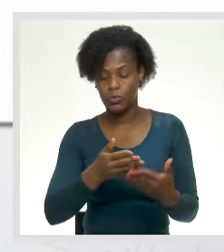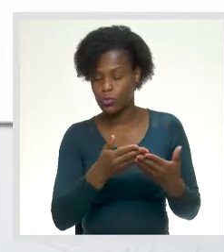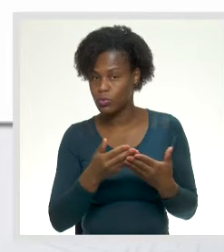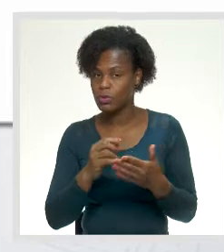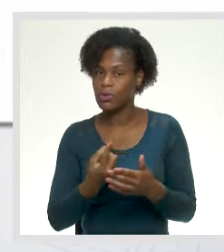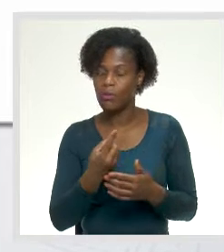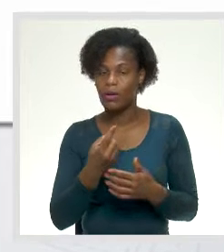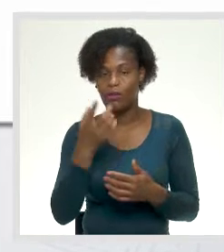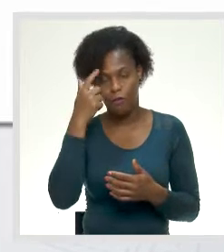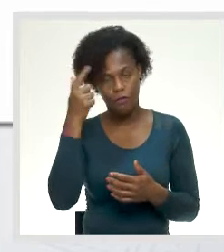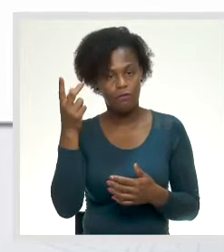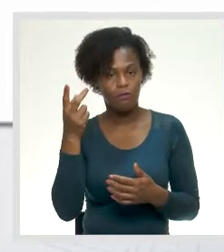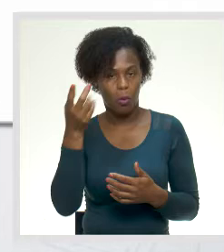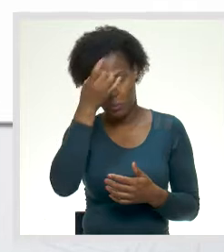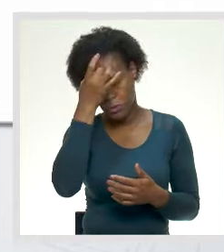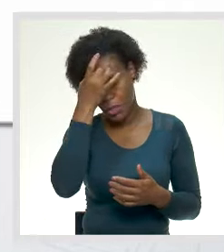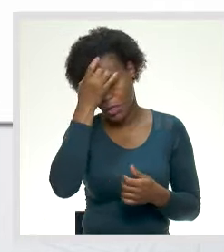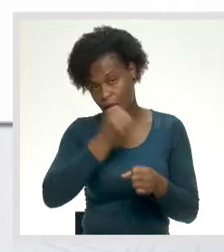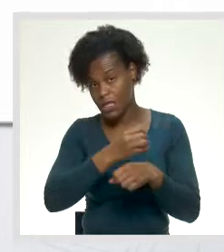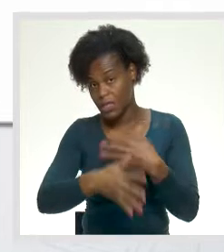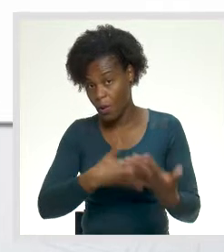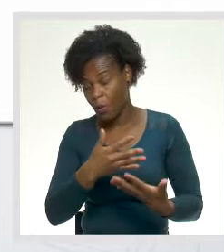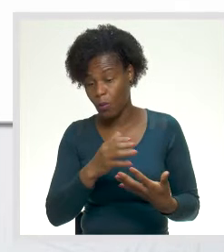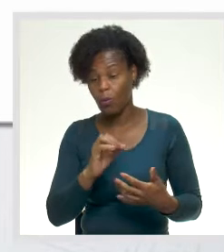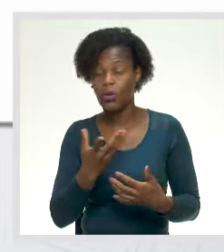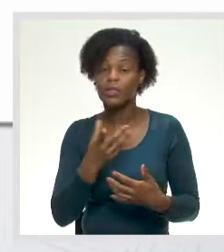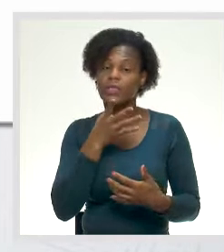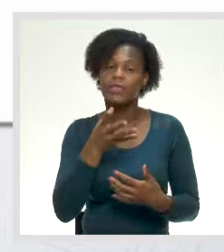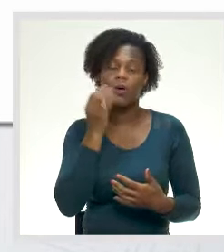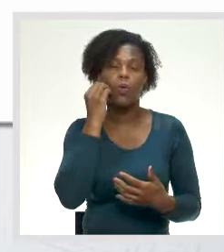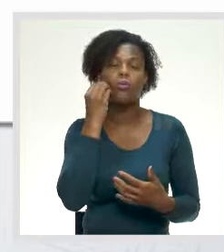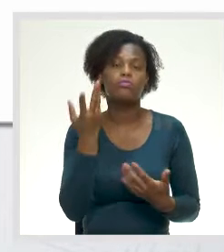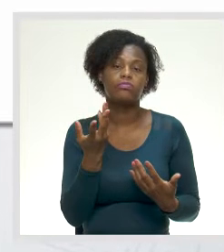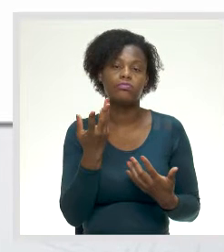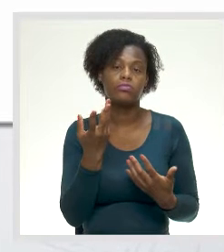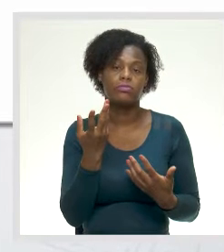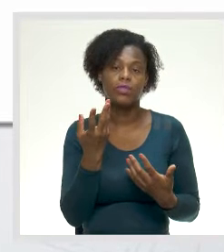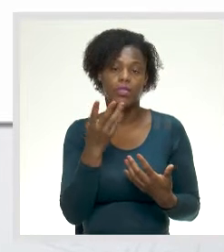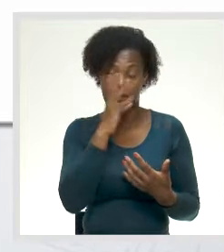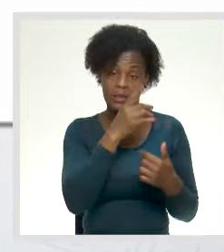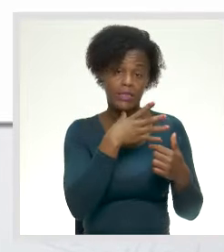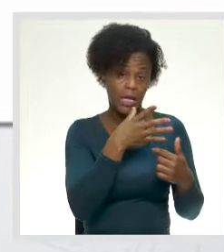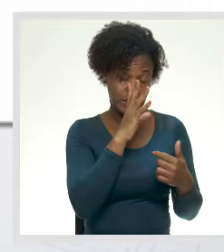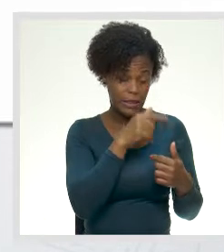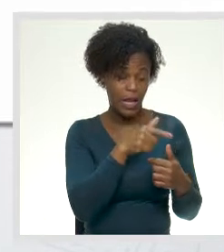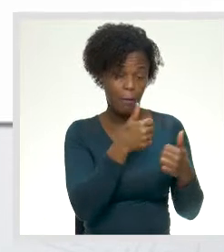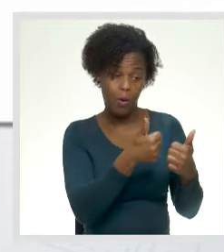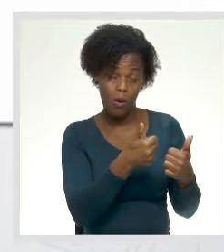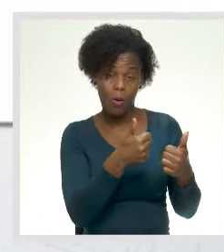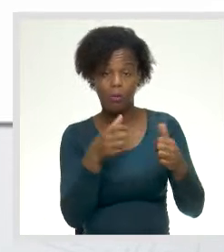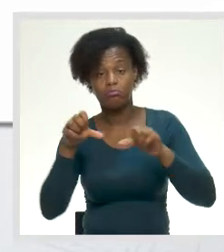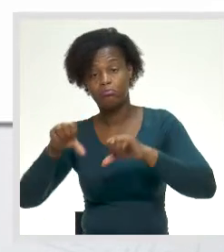debruça sobre o juízo de valor das nossas ações e qualificam-as como sendo boas ou